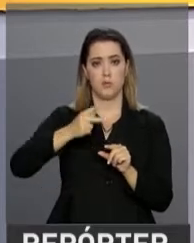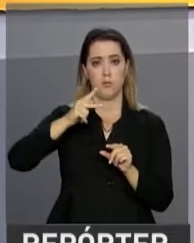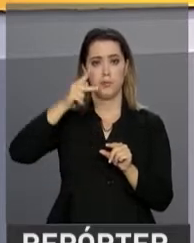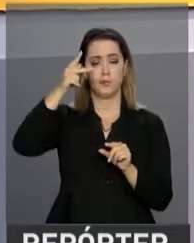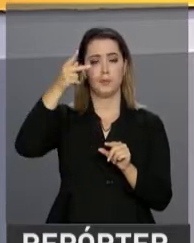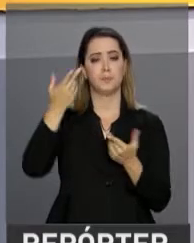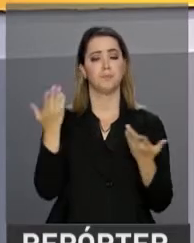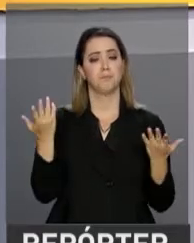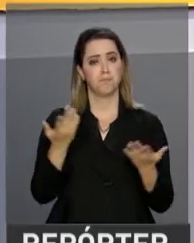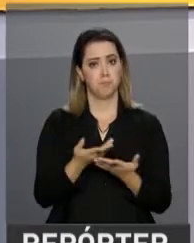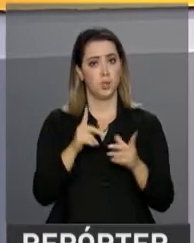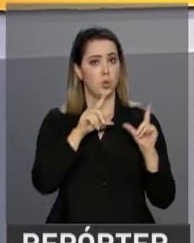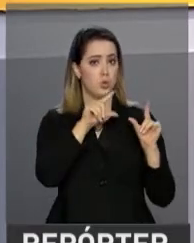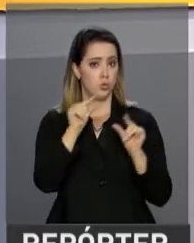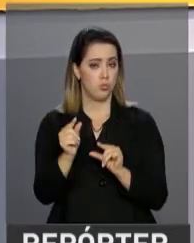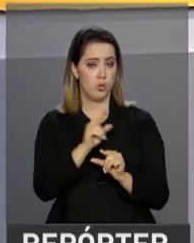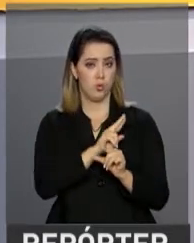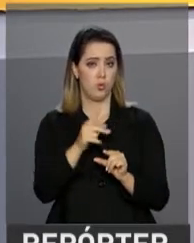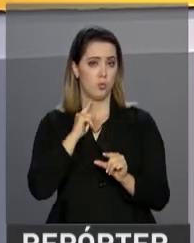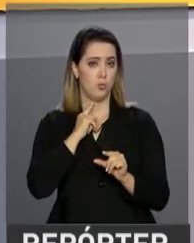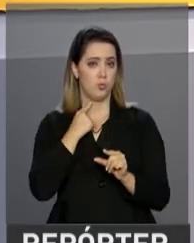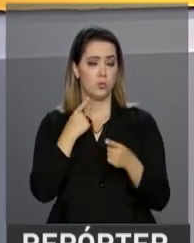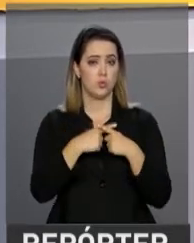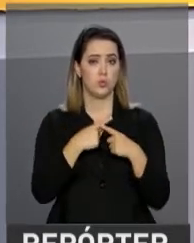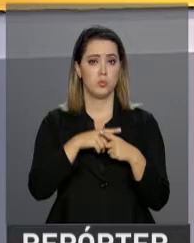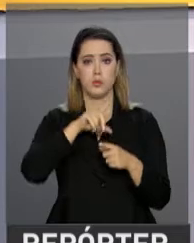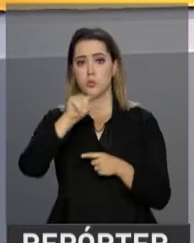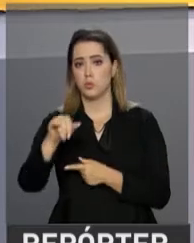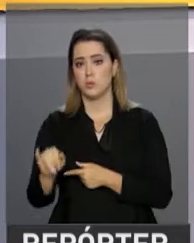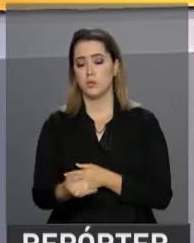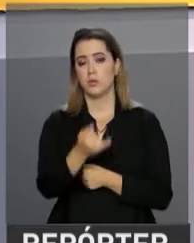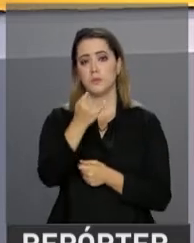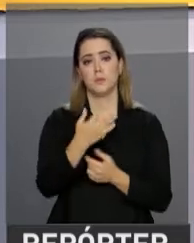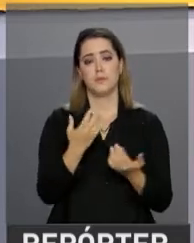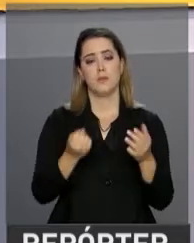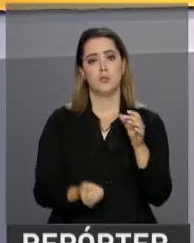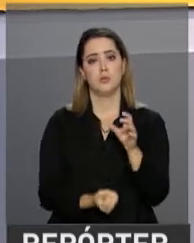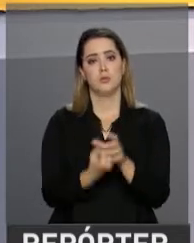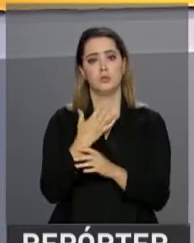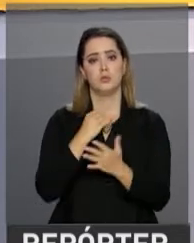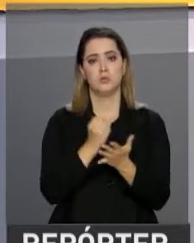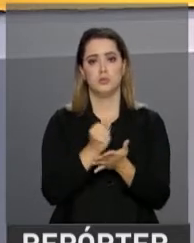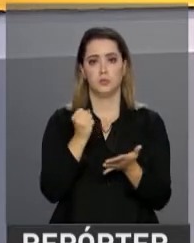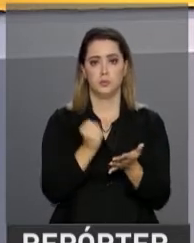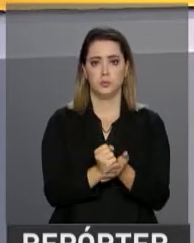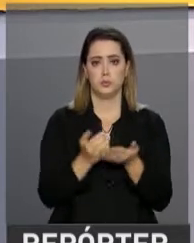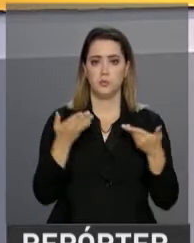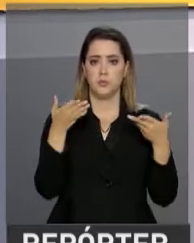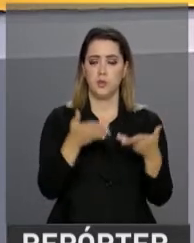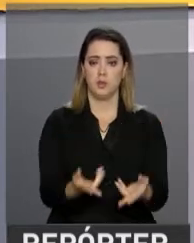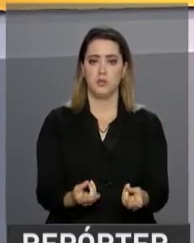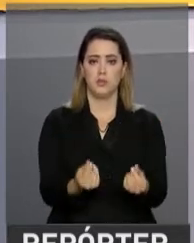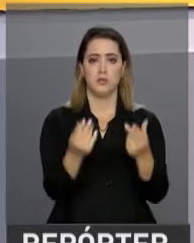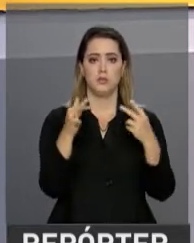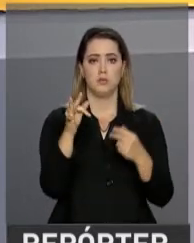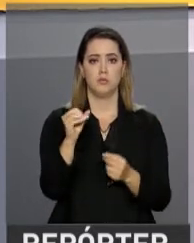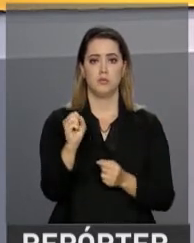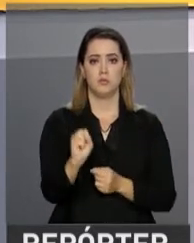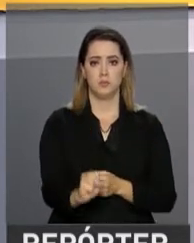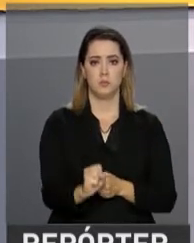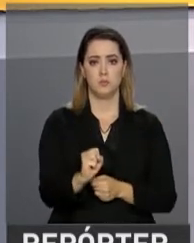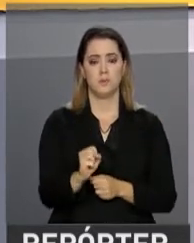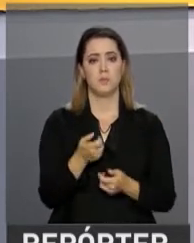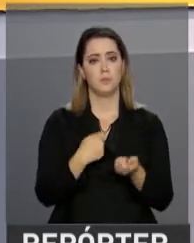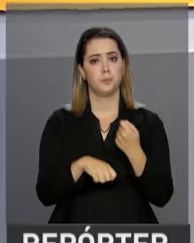inadimplência a redução das taxas de juros a reação do mercado formal de trabalho ea entrada de recursos das contas inativas do